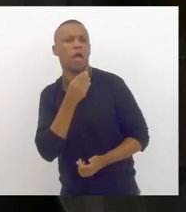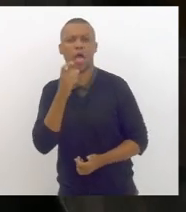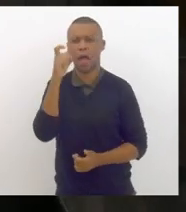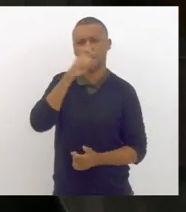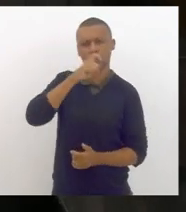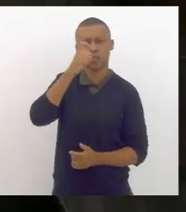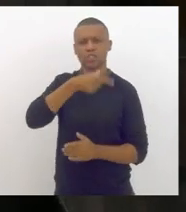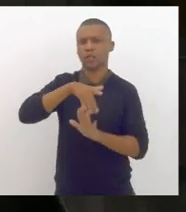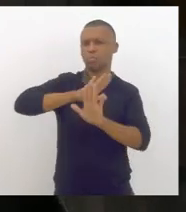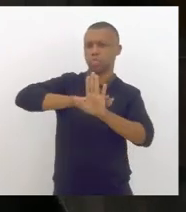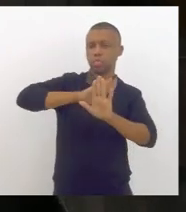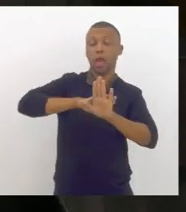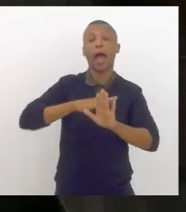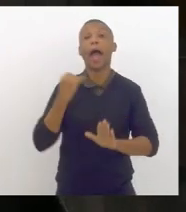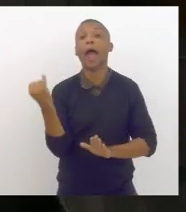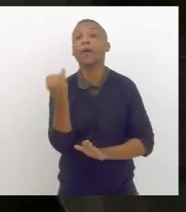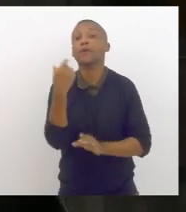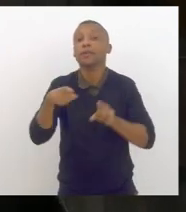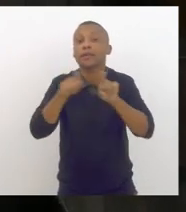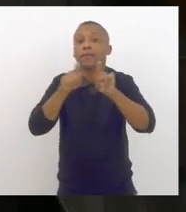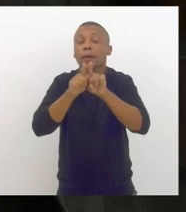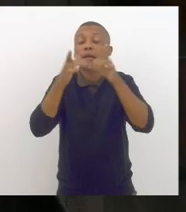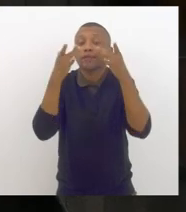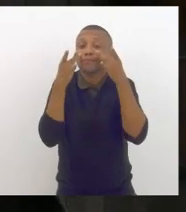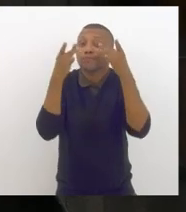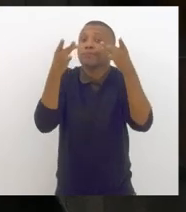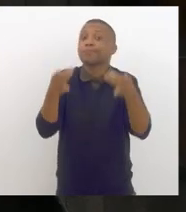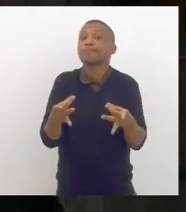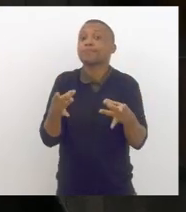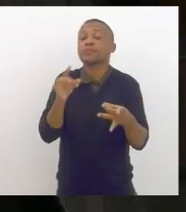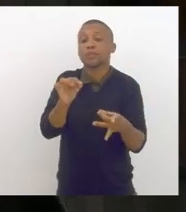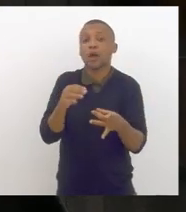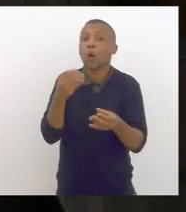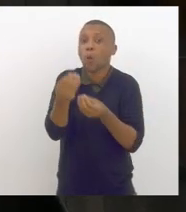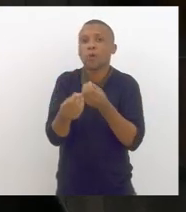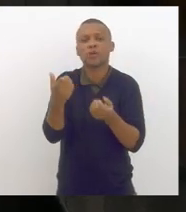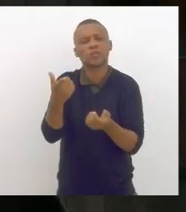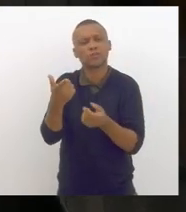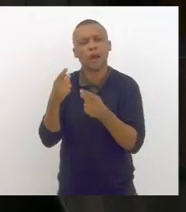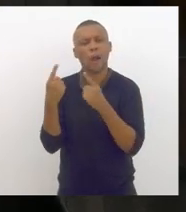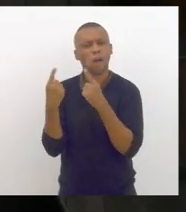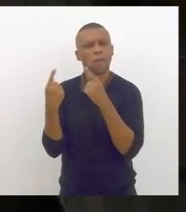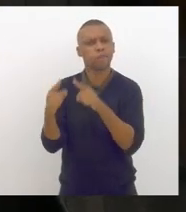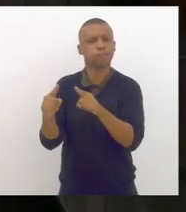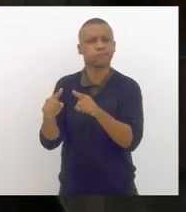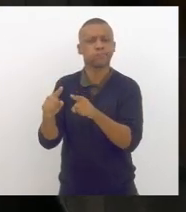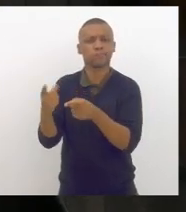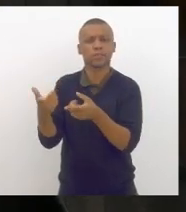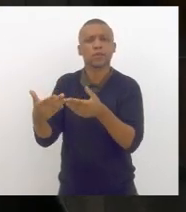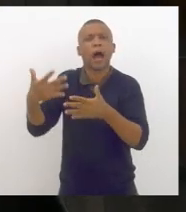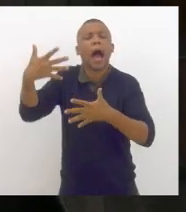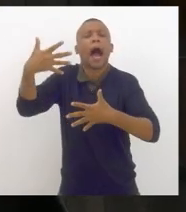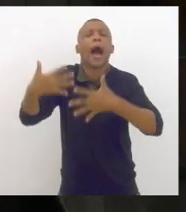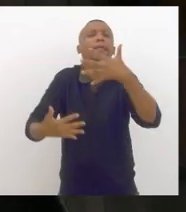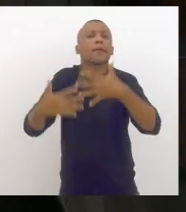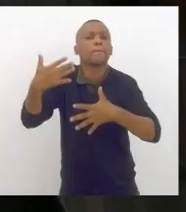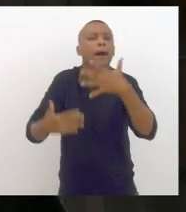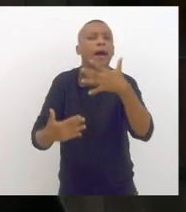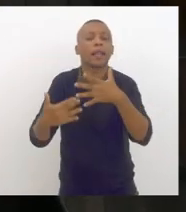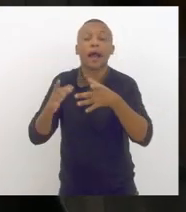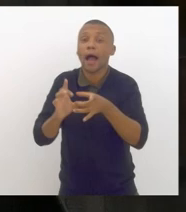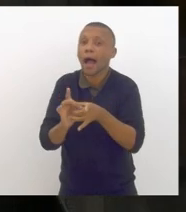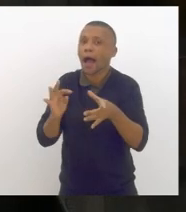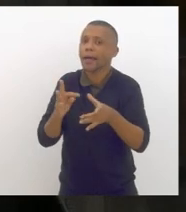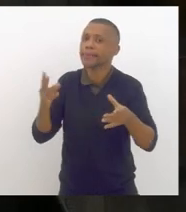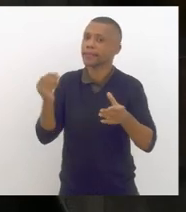muito importante também ressaltar é como isso é atentatório à democracia porque o problema